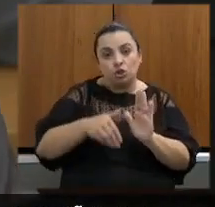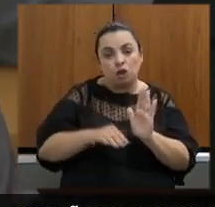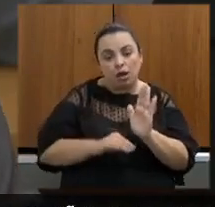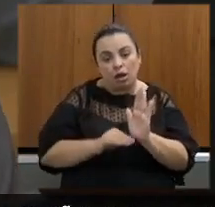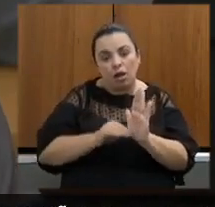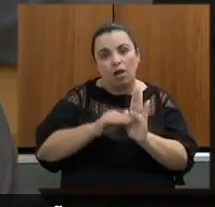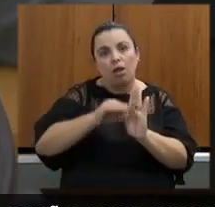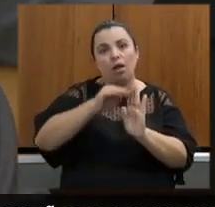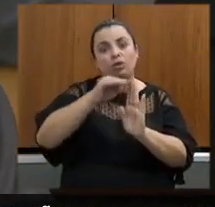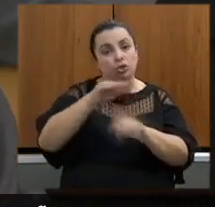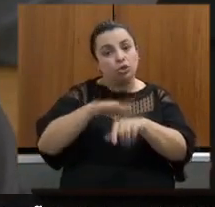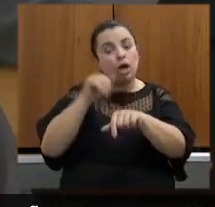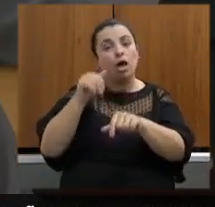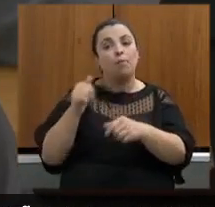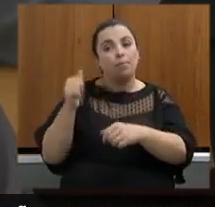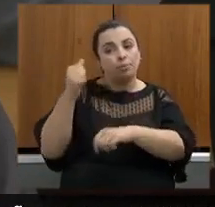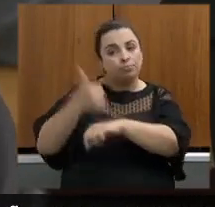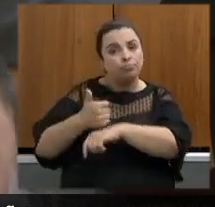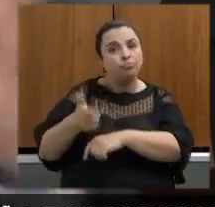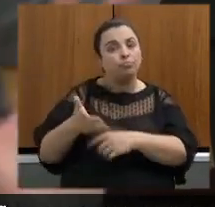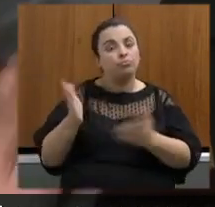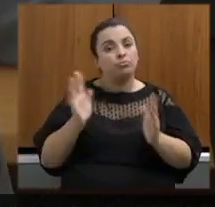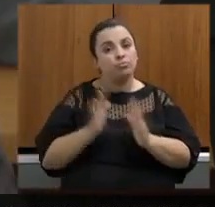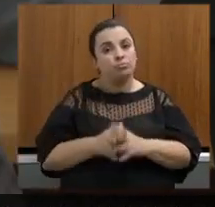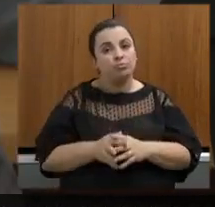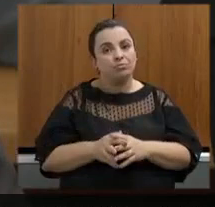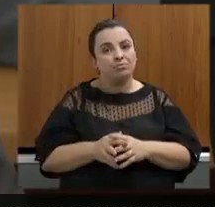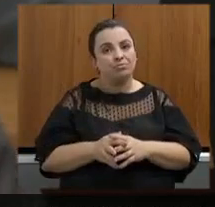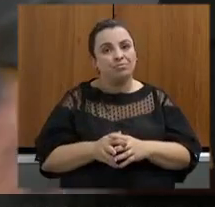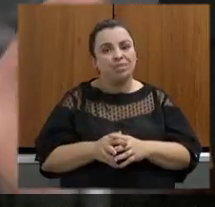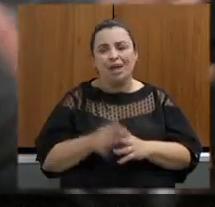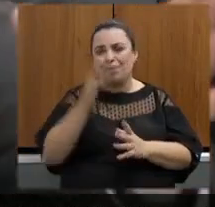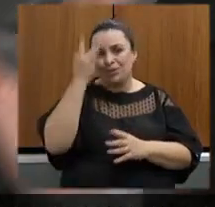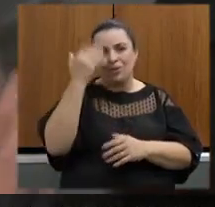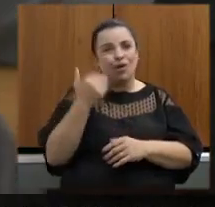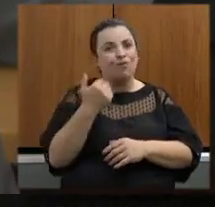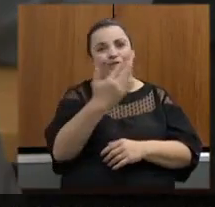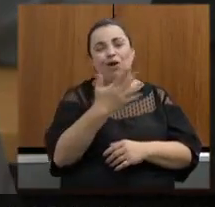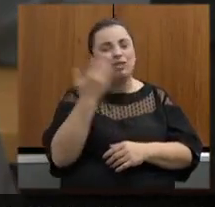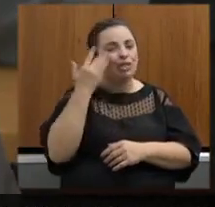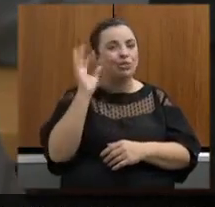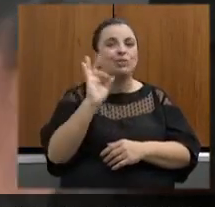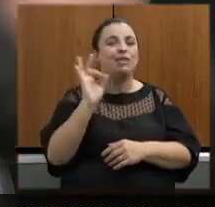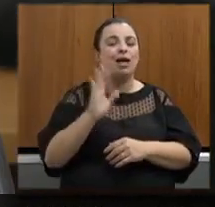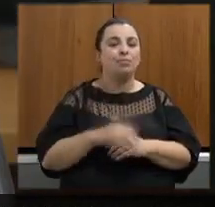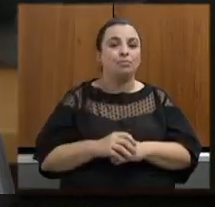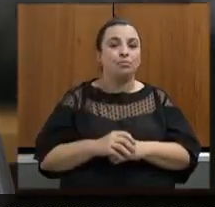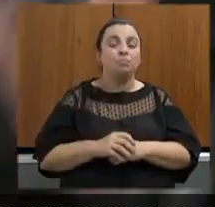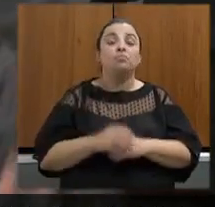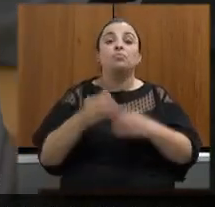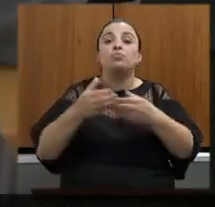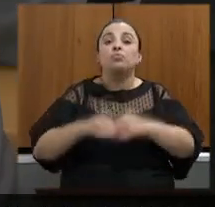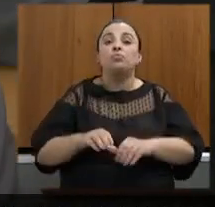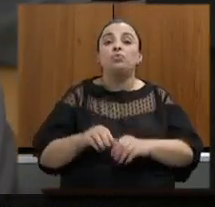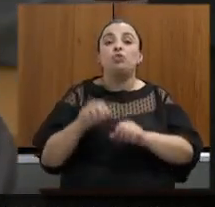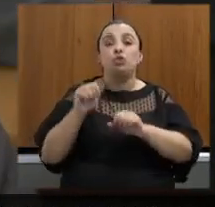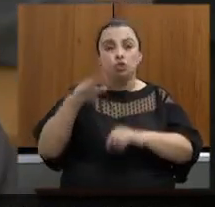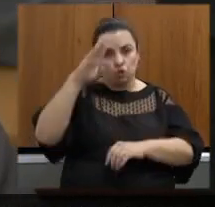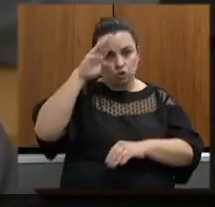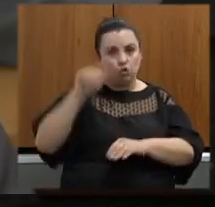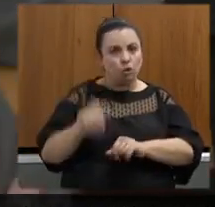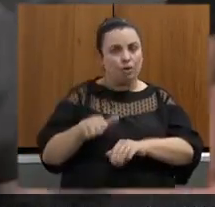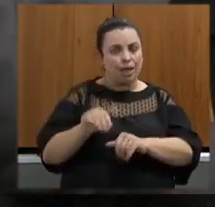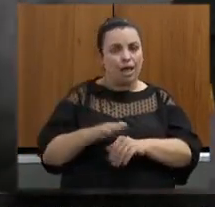a deputada feliz quem tá do lado de fora não sabe um concurso de sal daqui aberta para chegar no final dele é dois